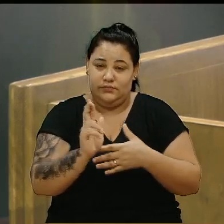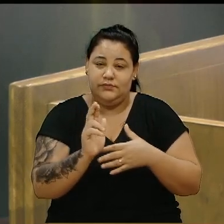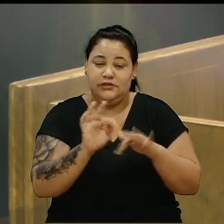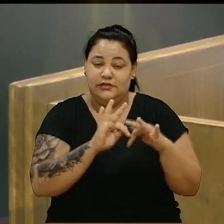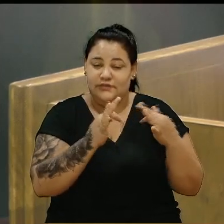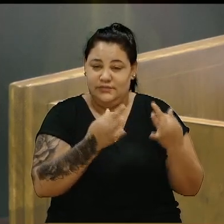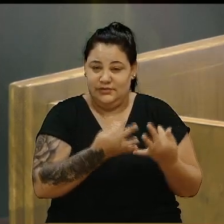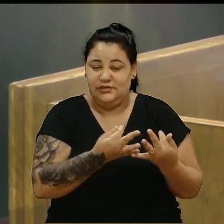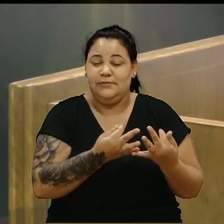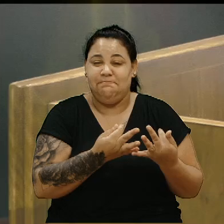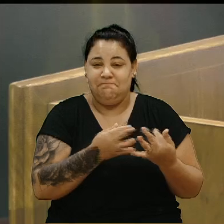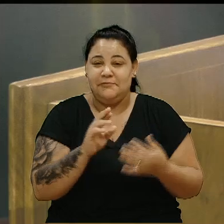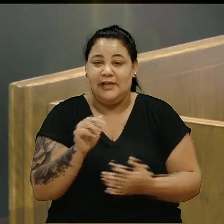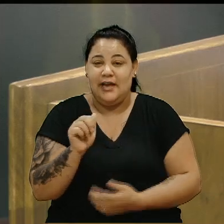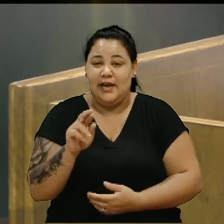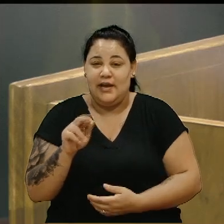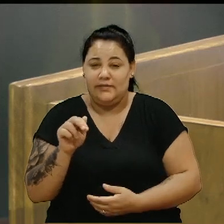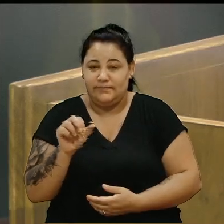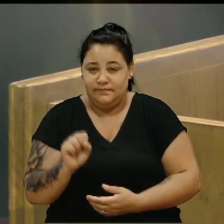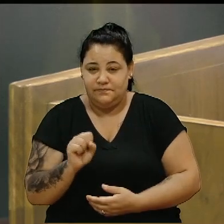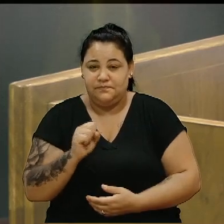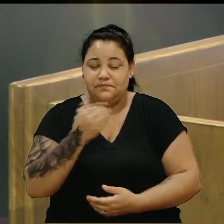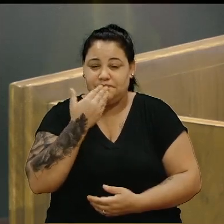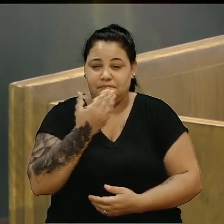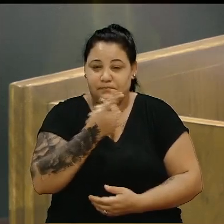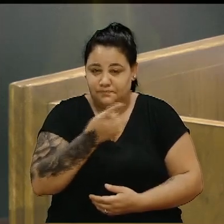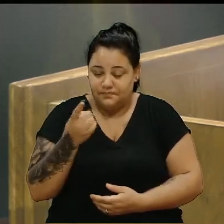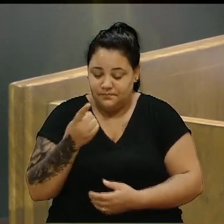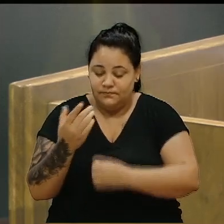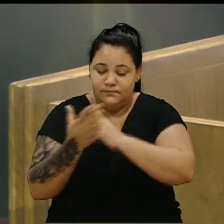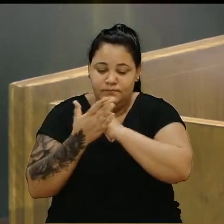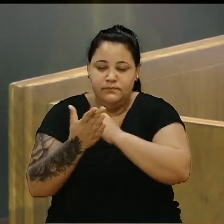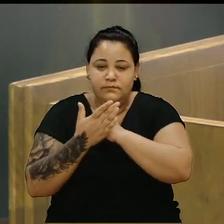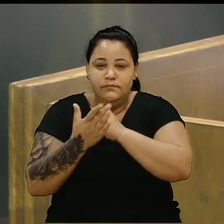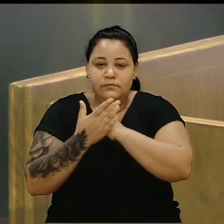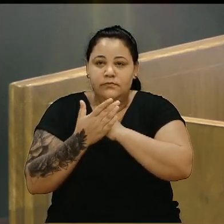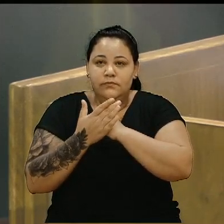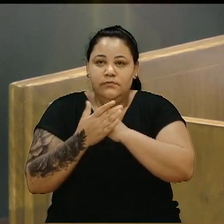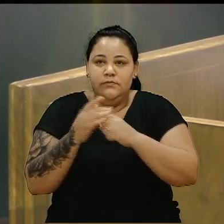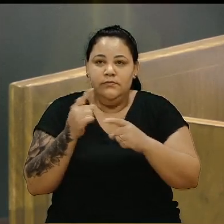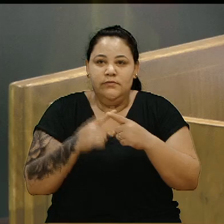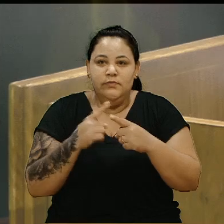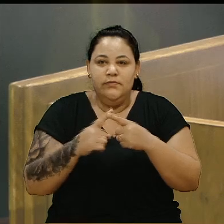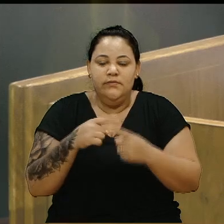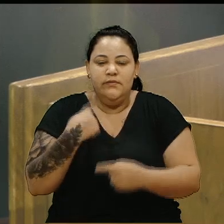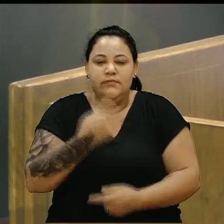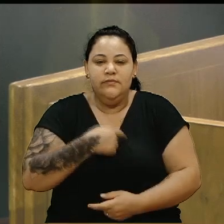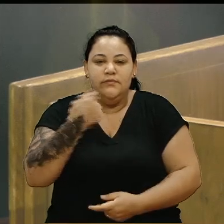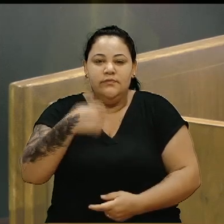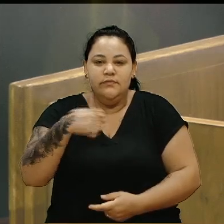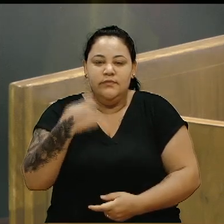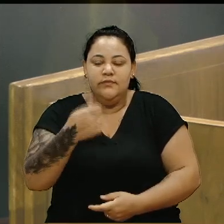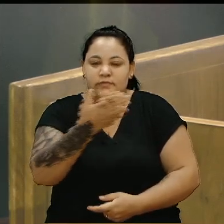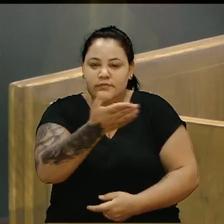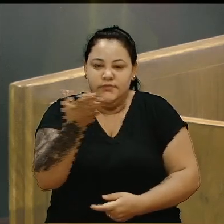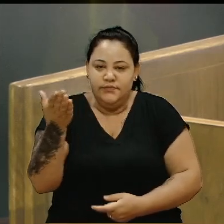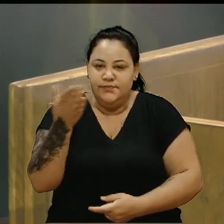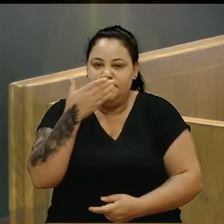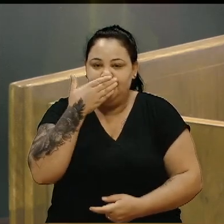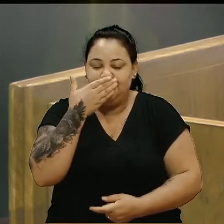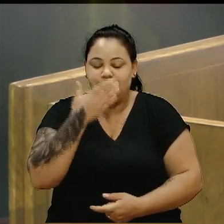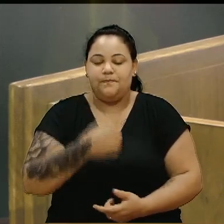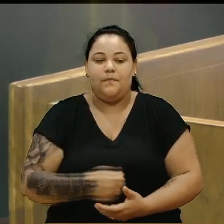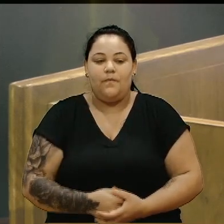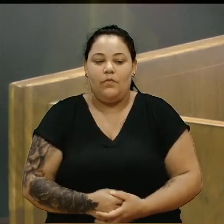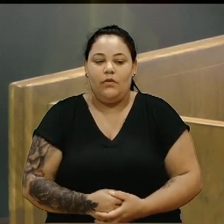vocês que nos ajudem de todas as maneiras, porque nós precisamos de vocês. E